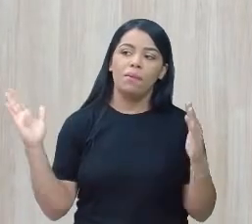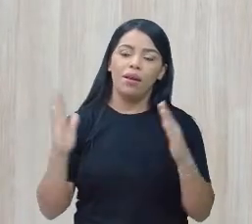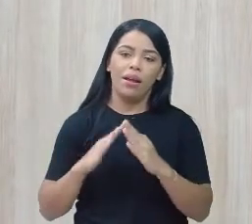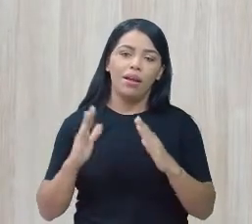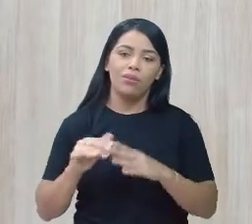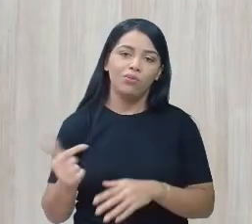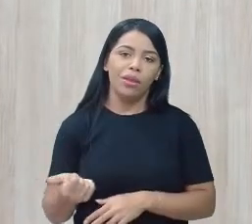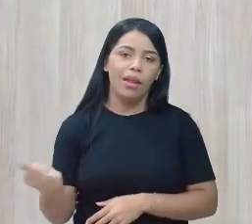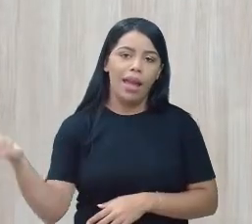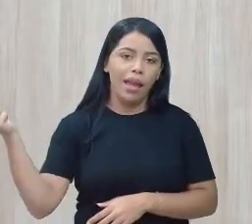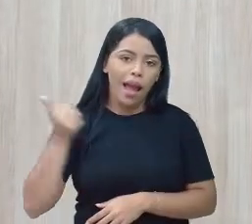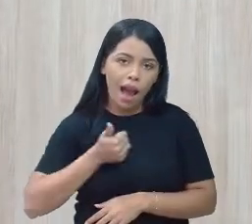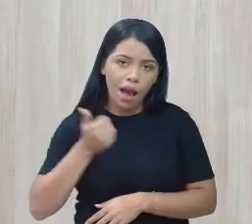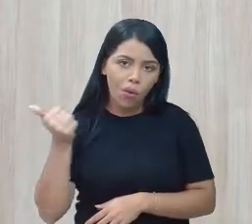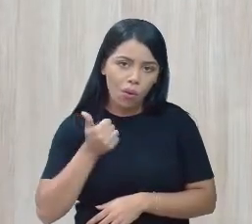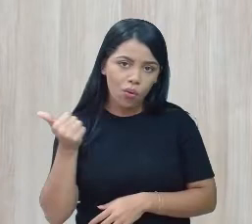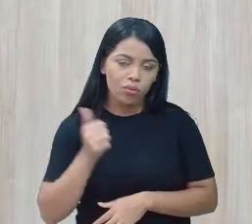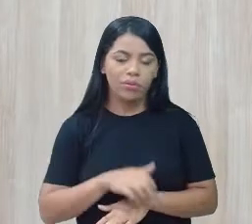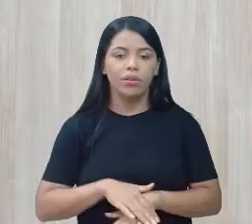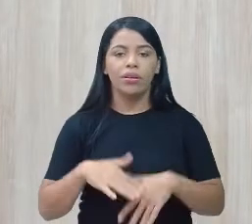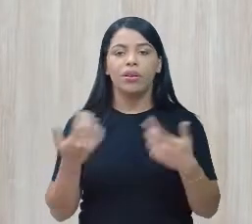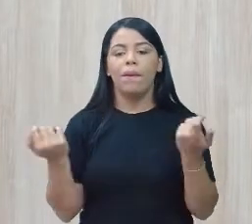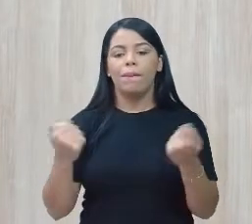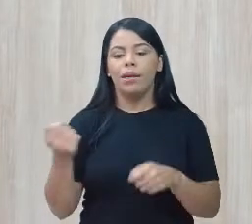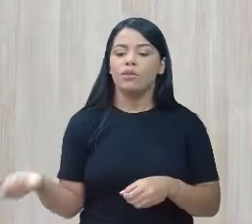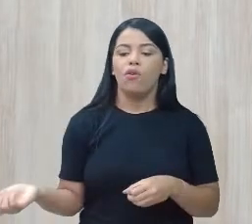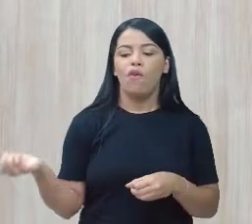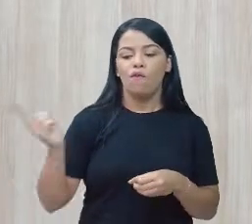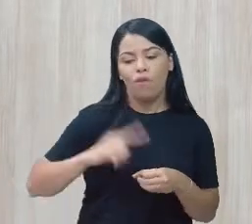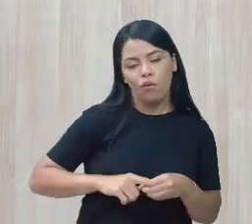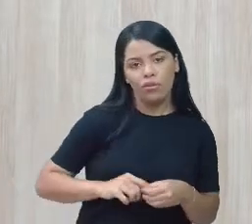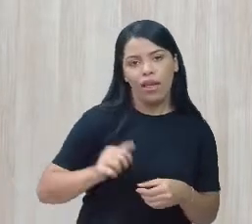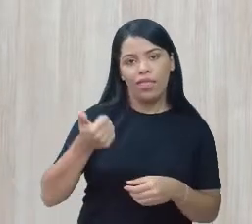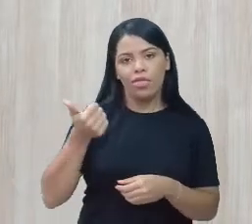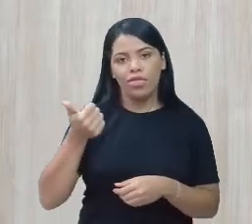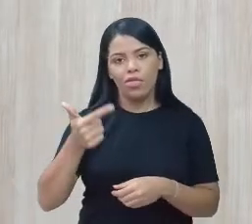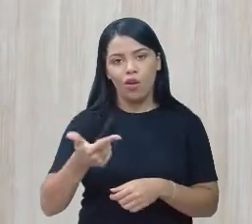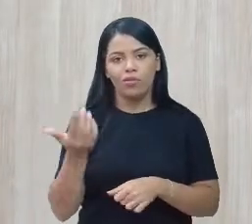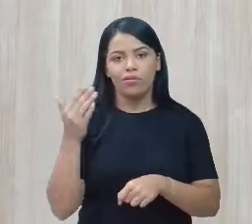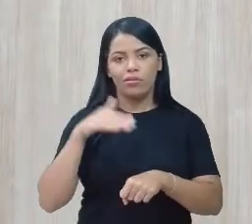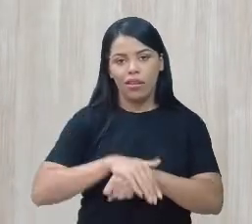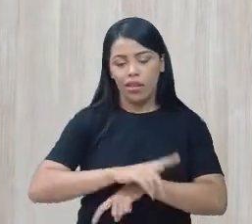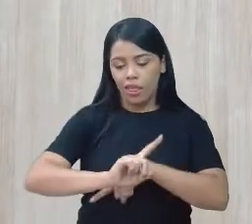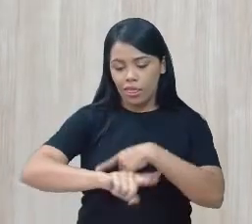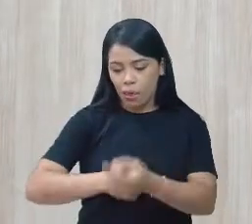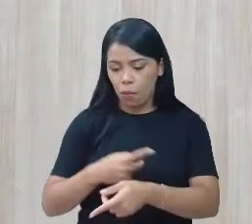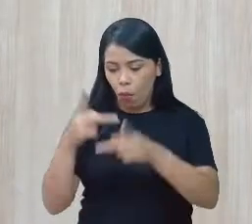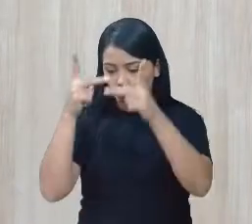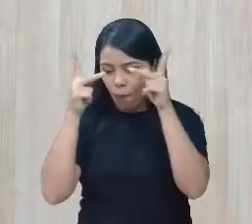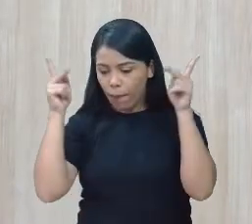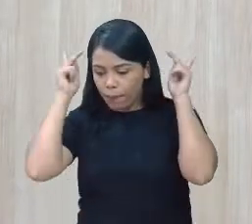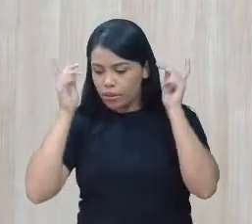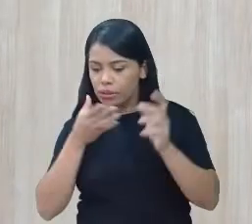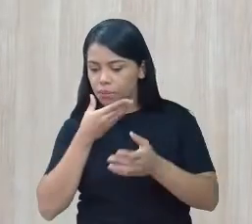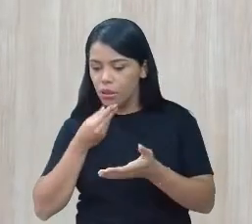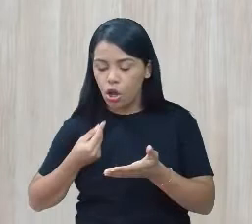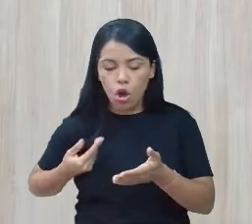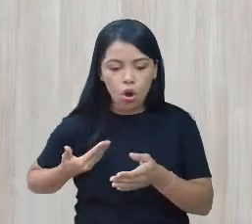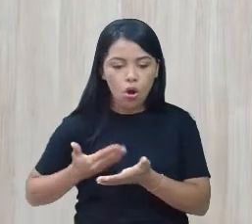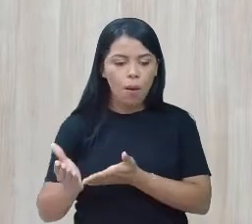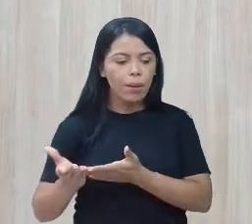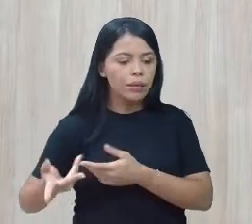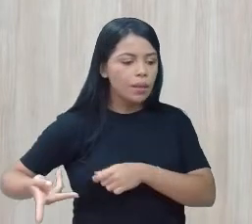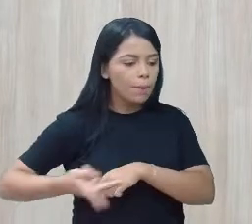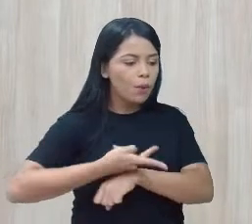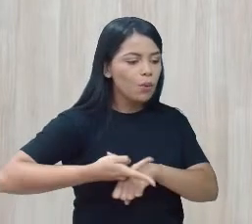sem carona. Então, ela precisou voltar à meia-noite. O que é que acontece depois disso? O príncipe começa a procurar Cinderela pelo